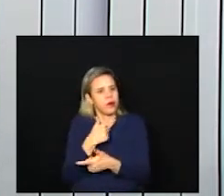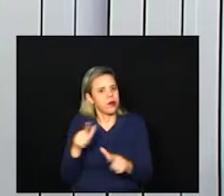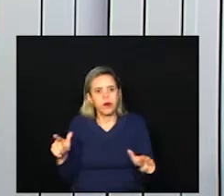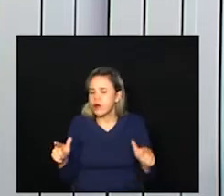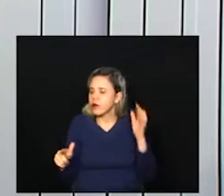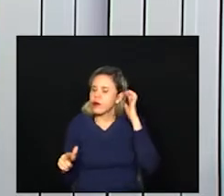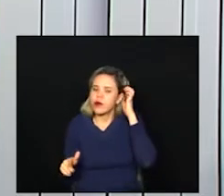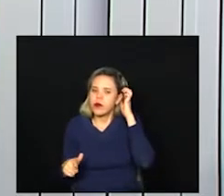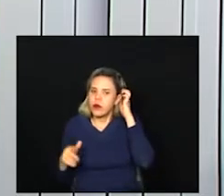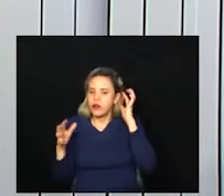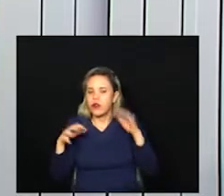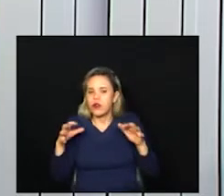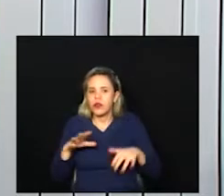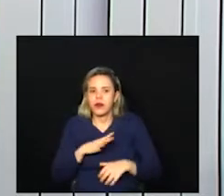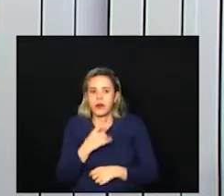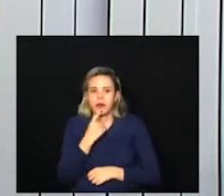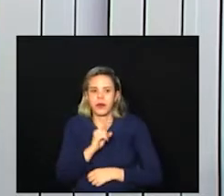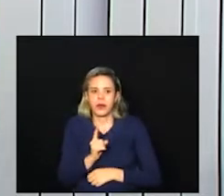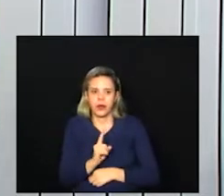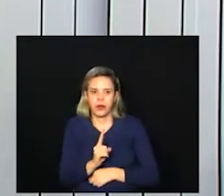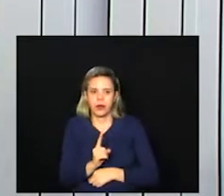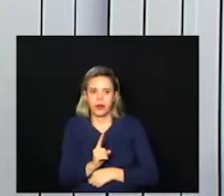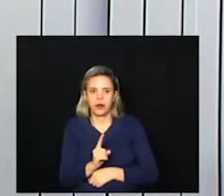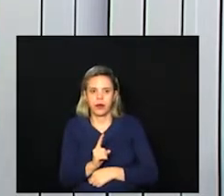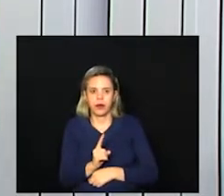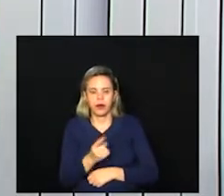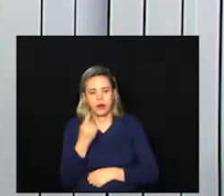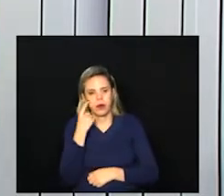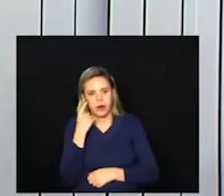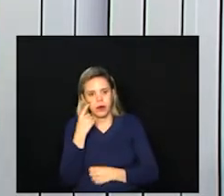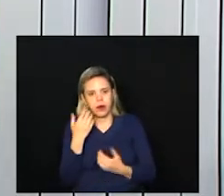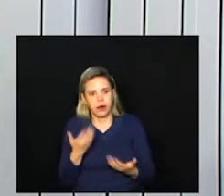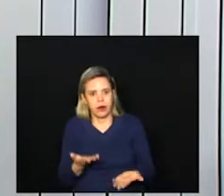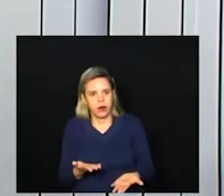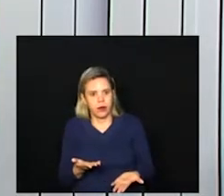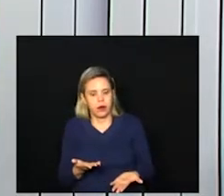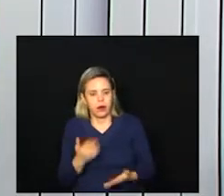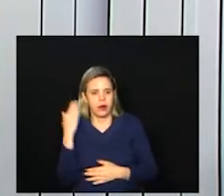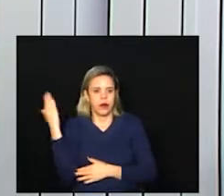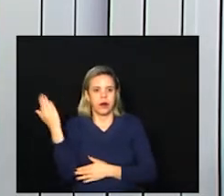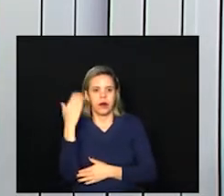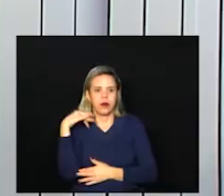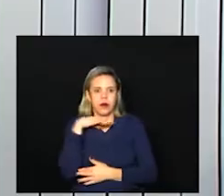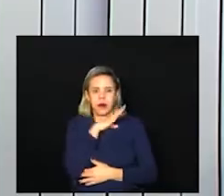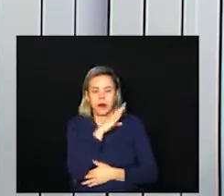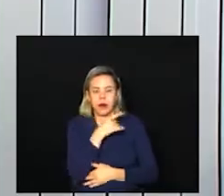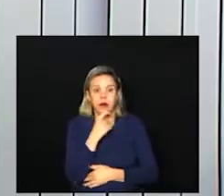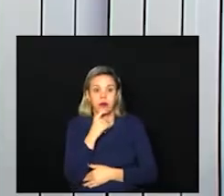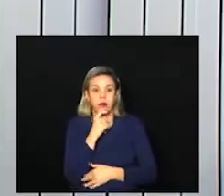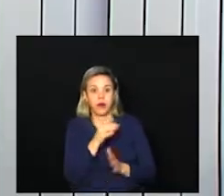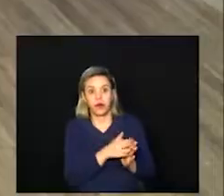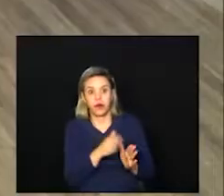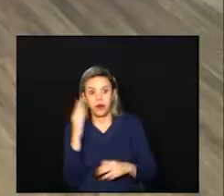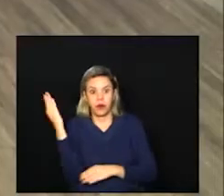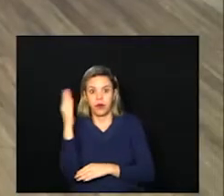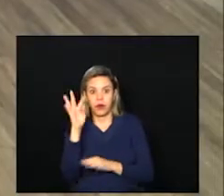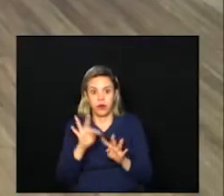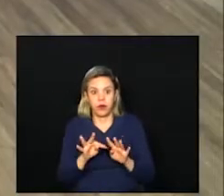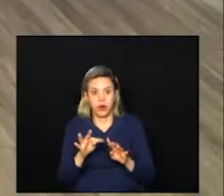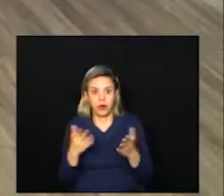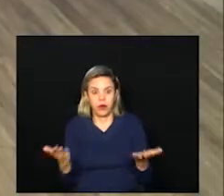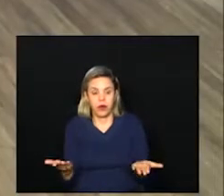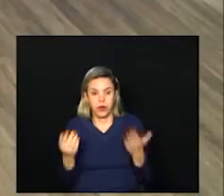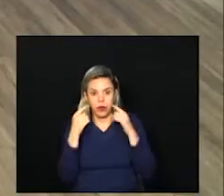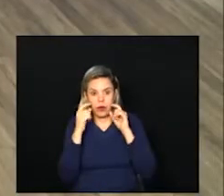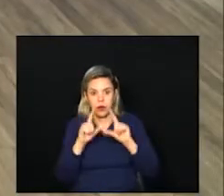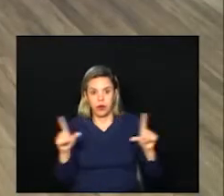ter mais chuva aqui na cidade de Campinas. E olha só, é clima de verão em pleno inverno, viu? As temperaturas já estão aqui na